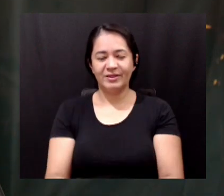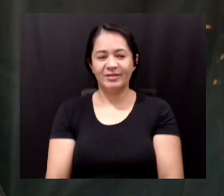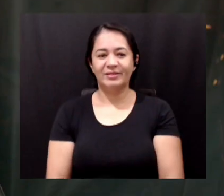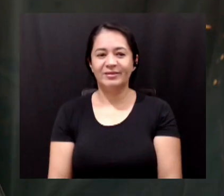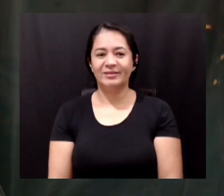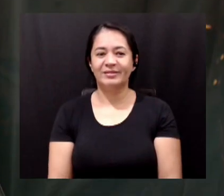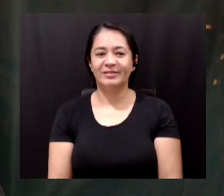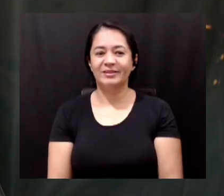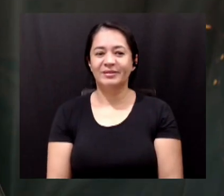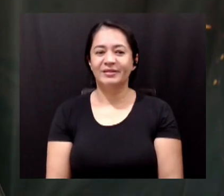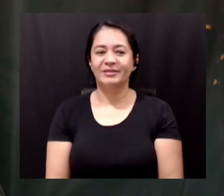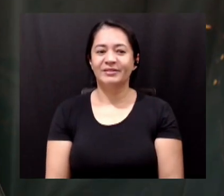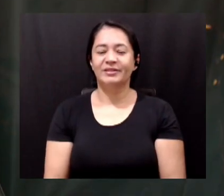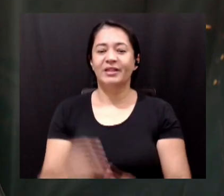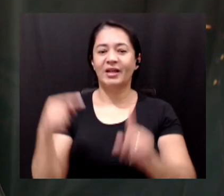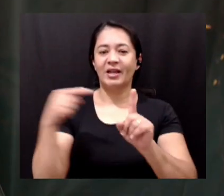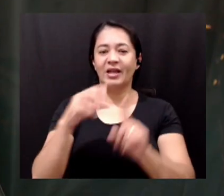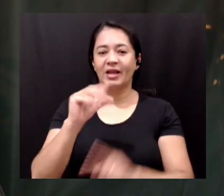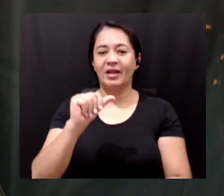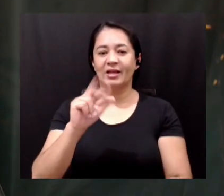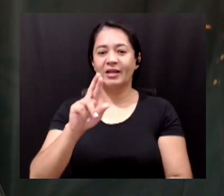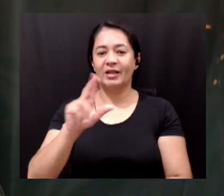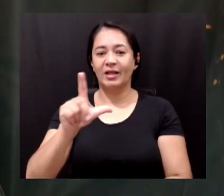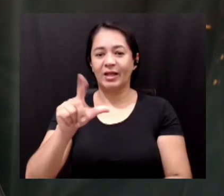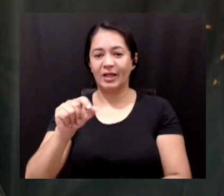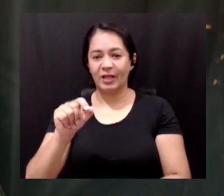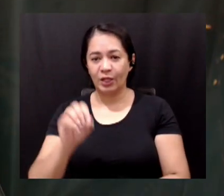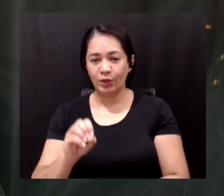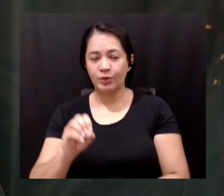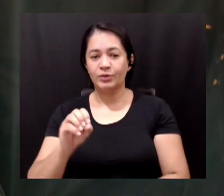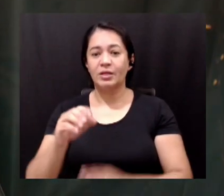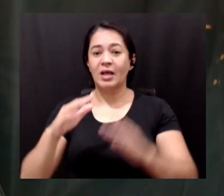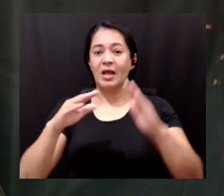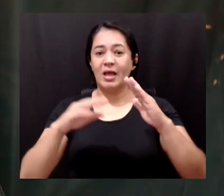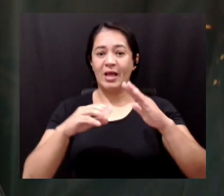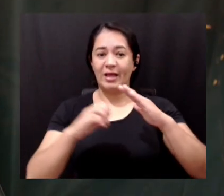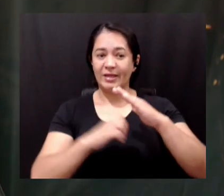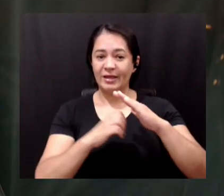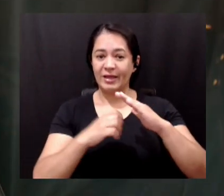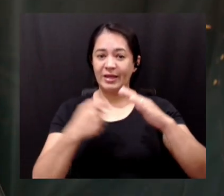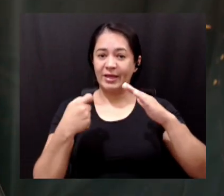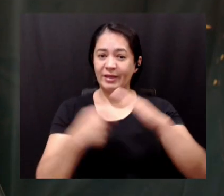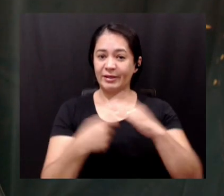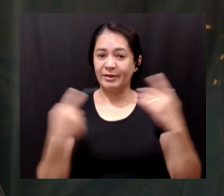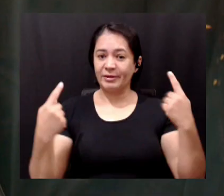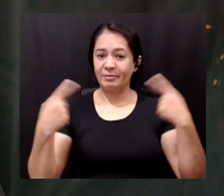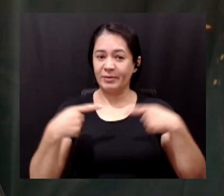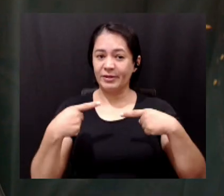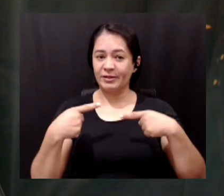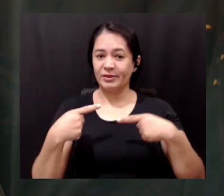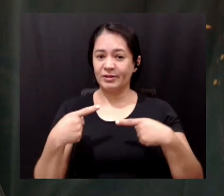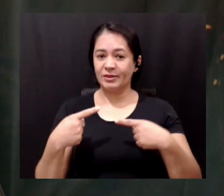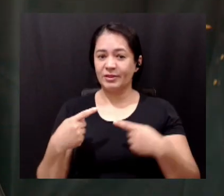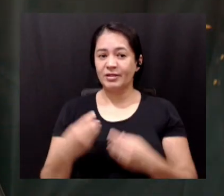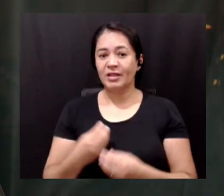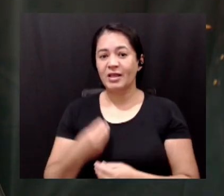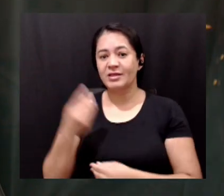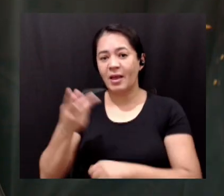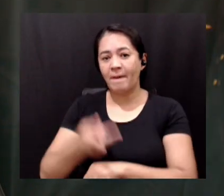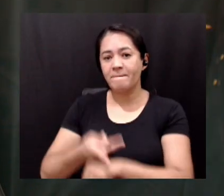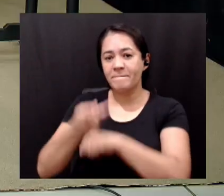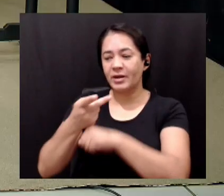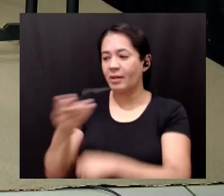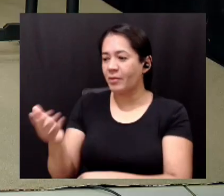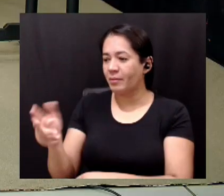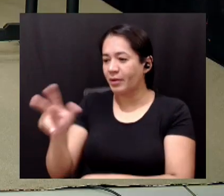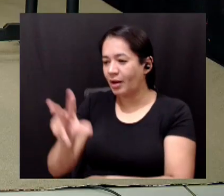Carlos, do Taquaral, as casas de apostas oferecem bônus e promoção para atrair novos jogadores. Isso não incentiva o vício? Vamos lá então,